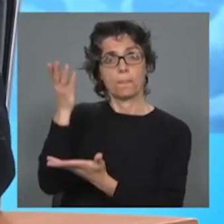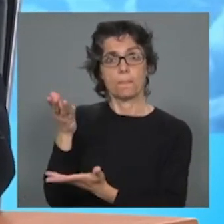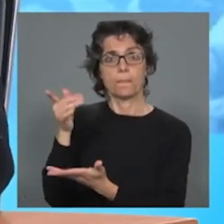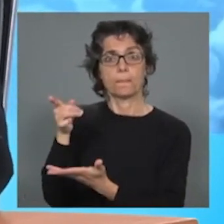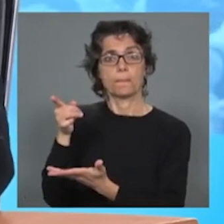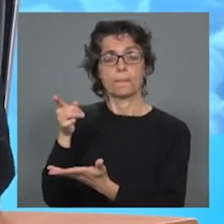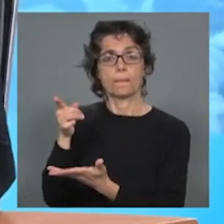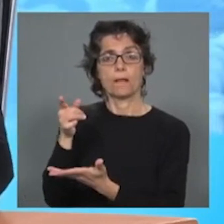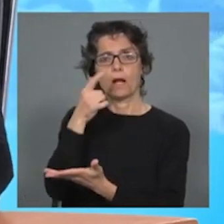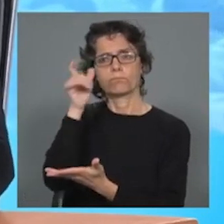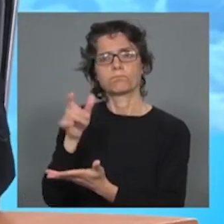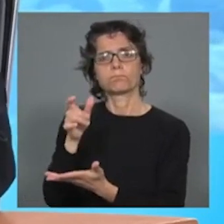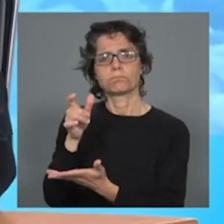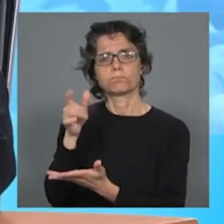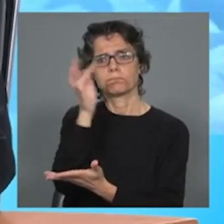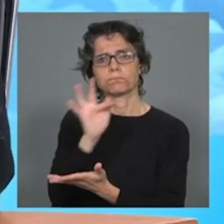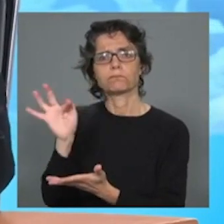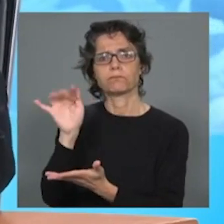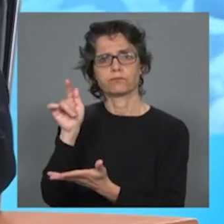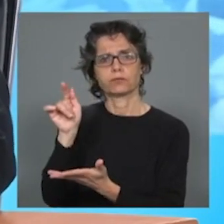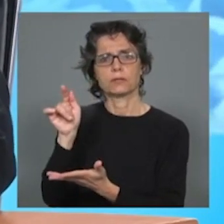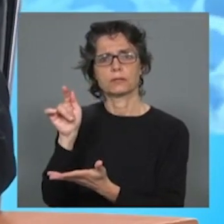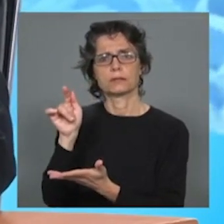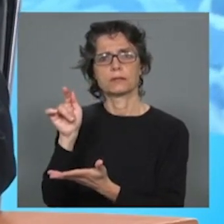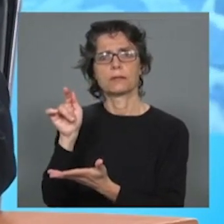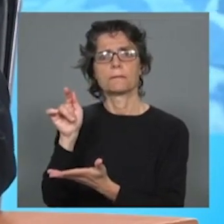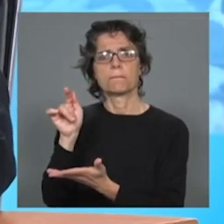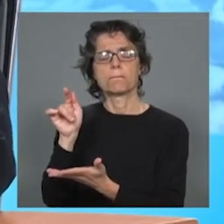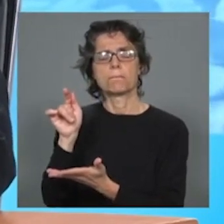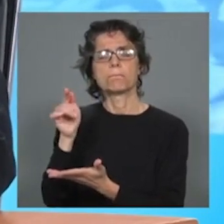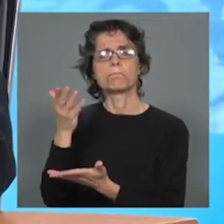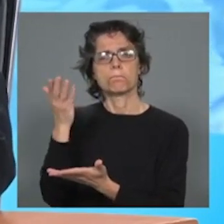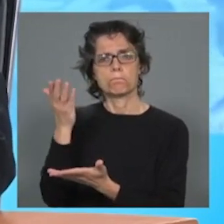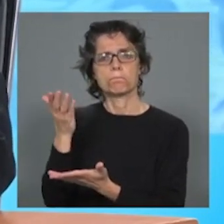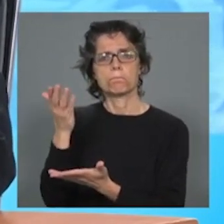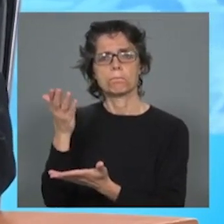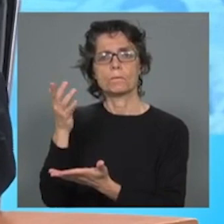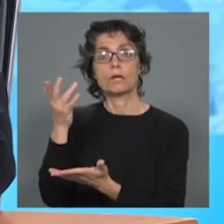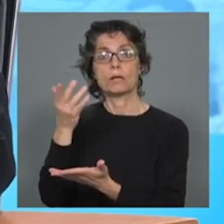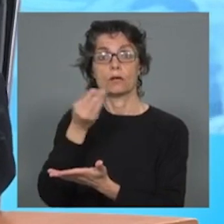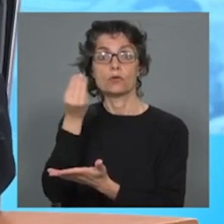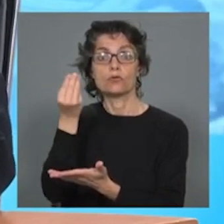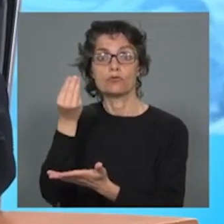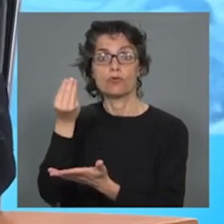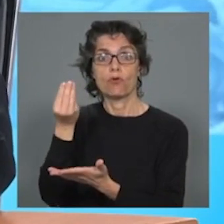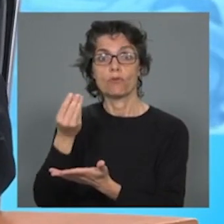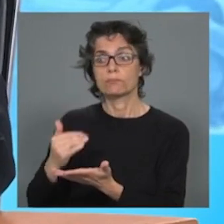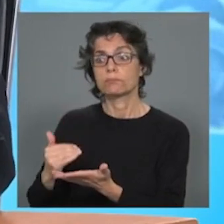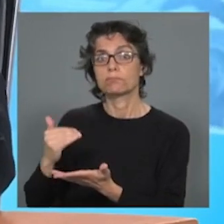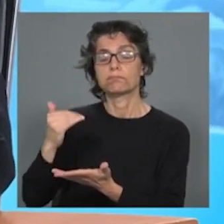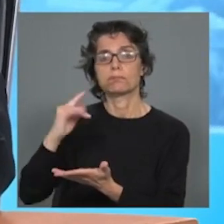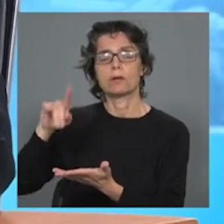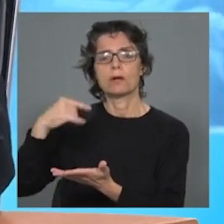um francês e percebe-se muito bem como francês, que na sua juventude, depois da formação